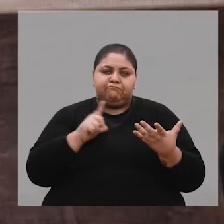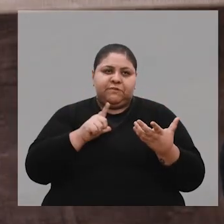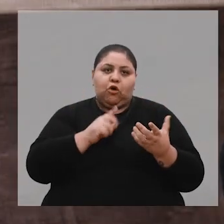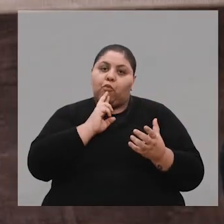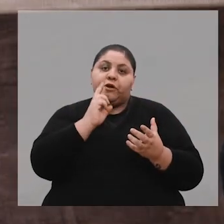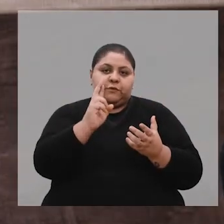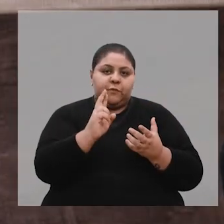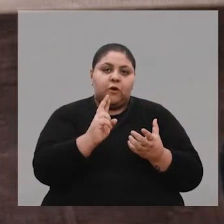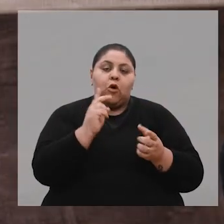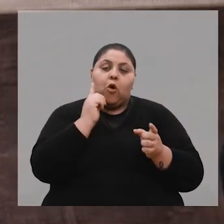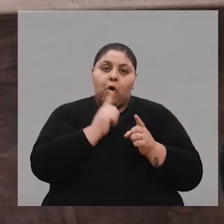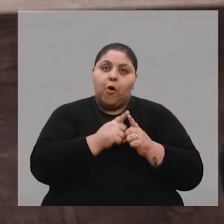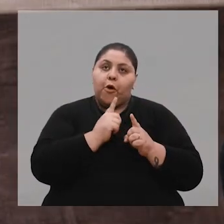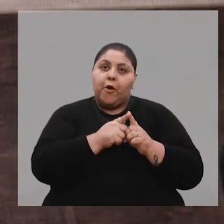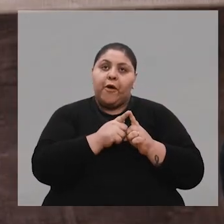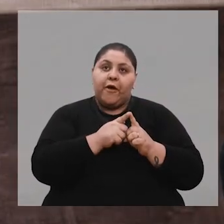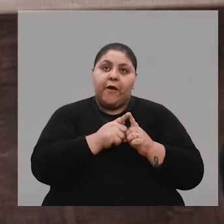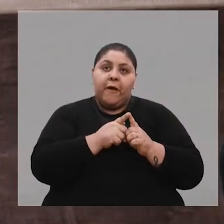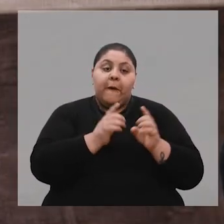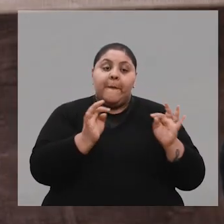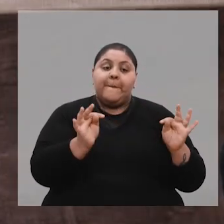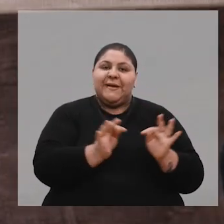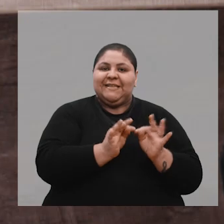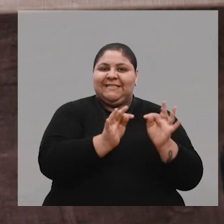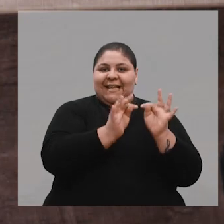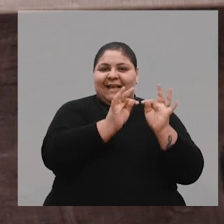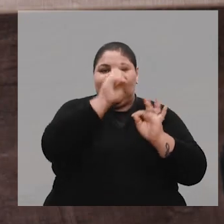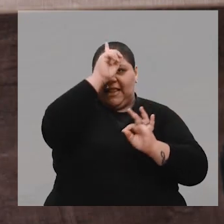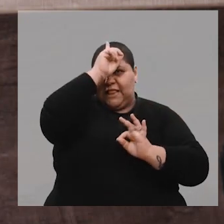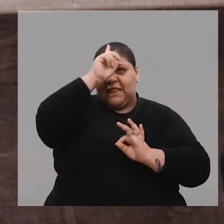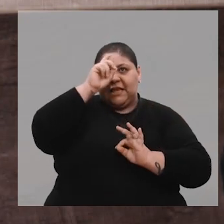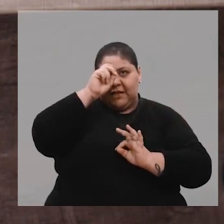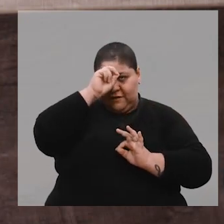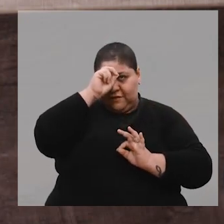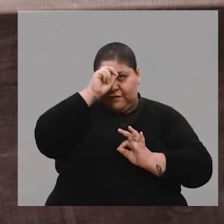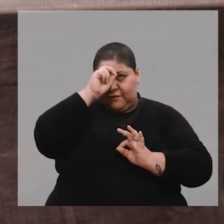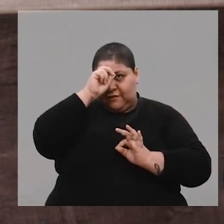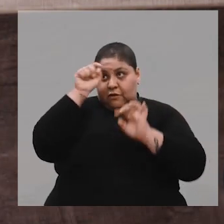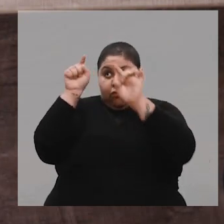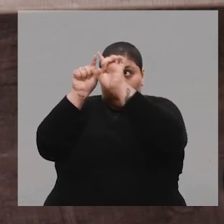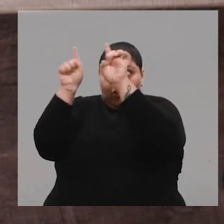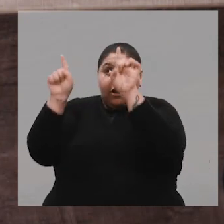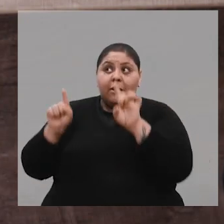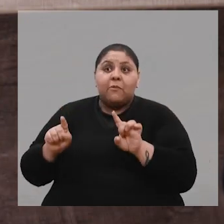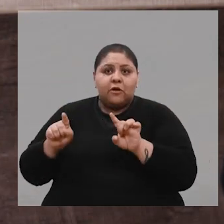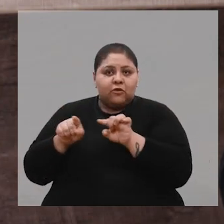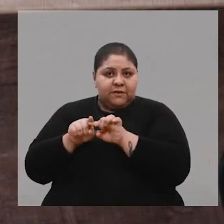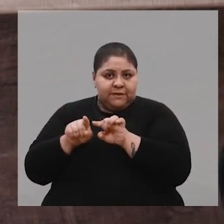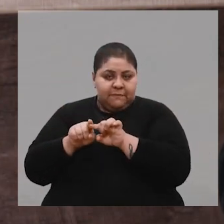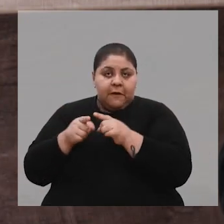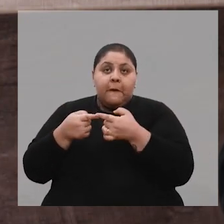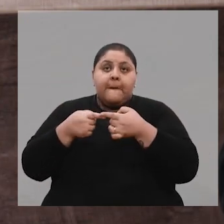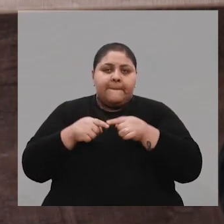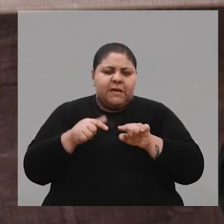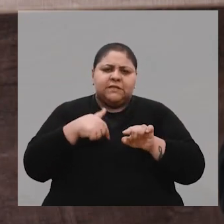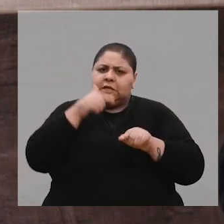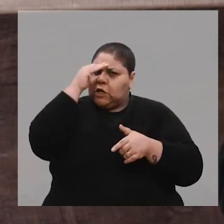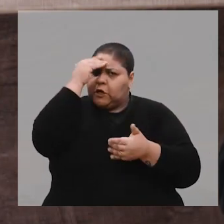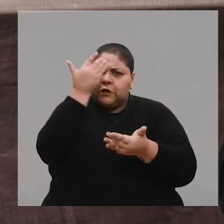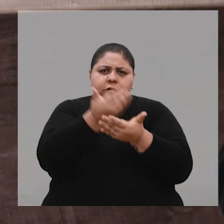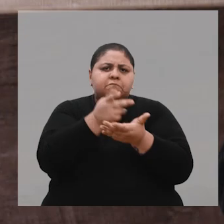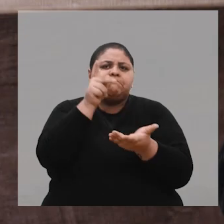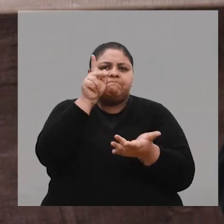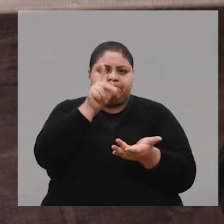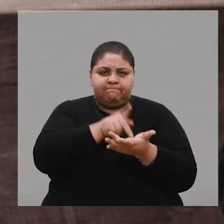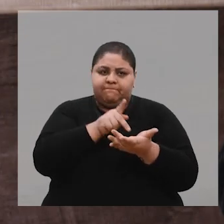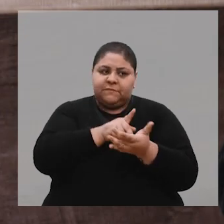eu não tenho como te responder, porque é uma resposta mais técnica do hospital com os seus colaboradores, mas eu tenho